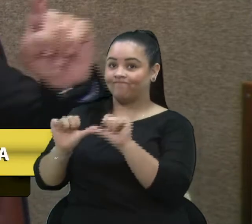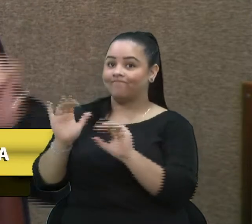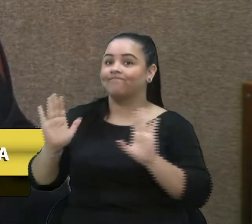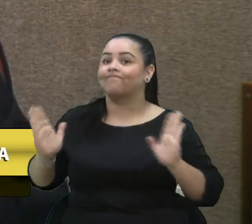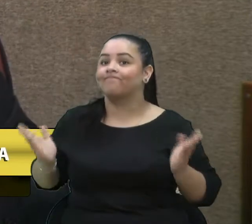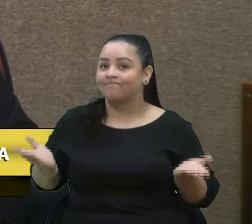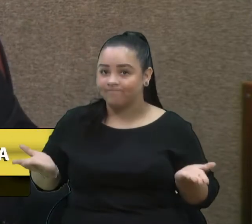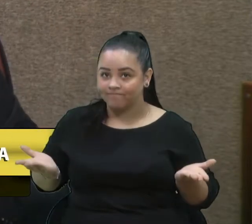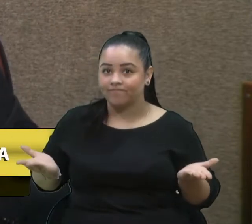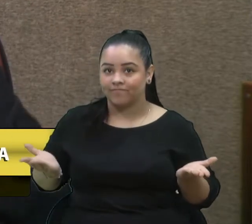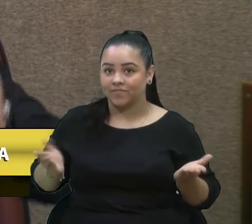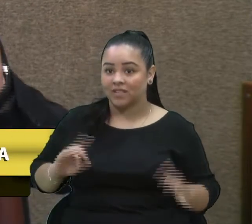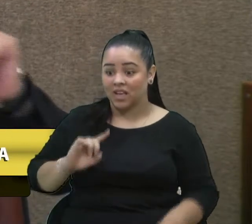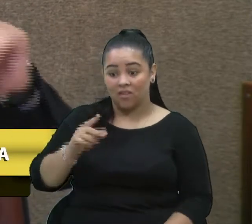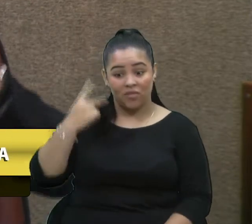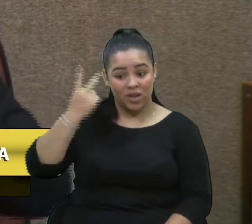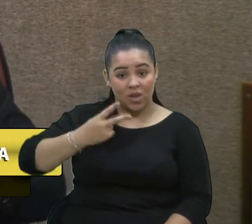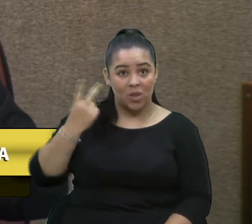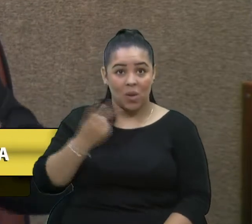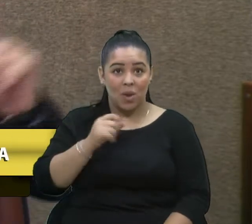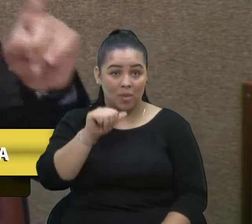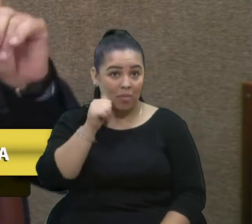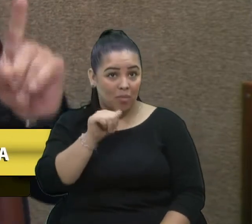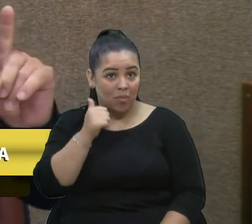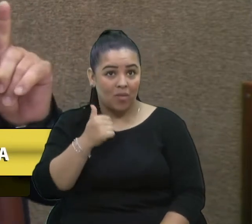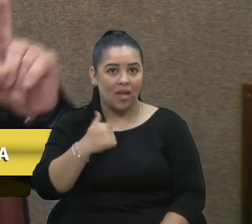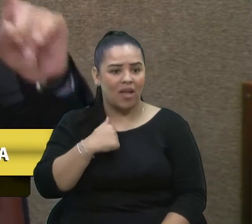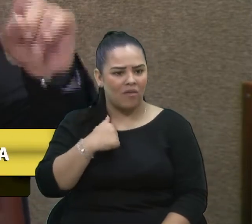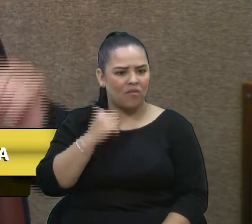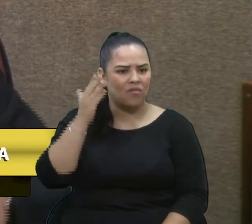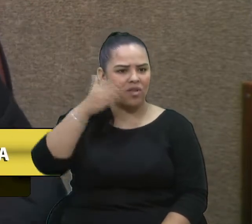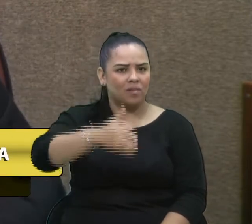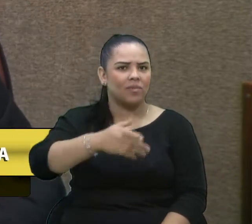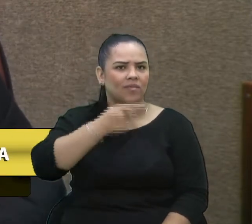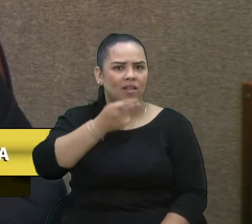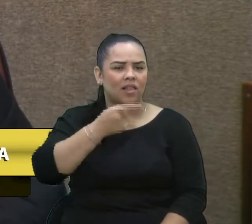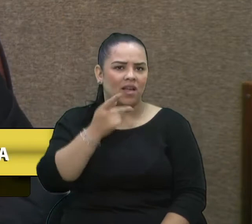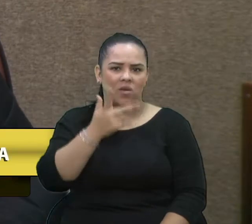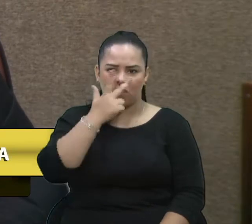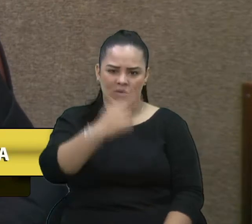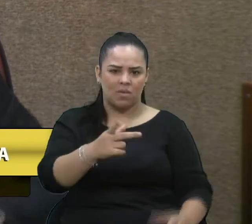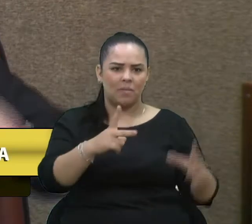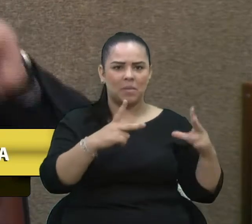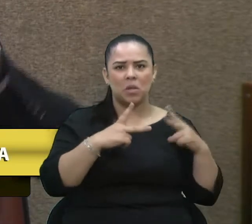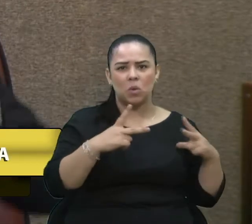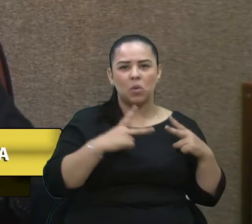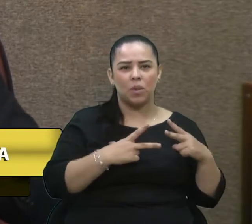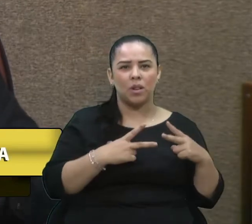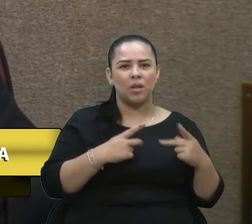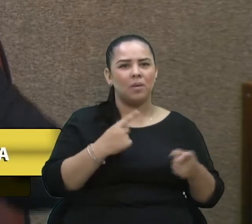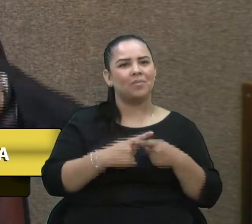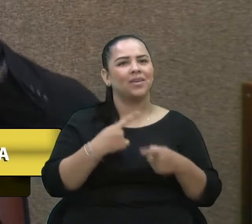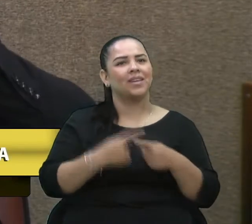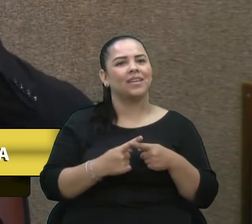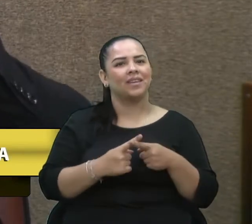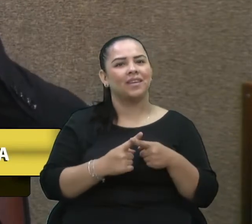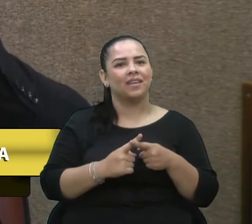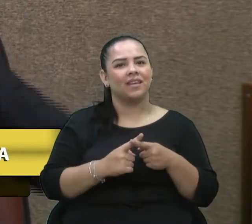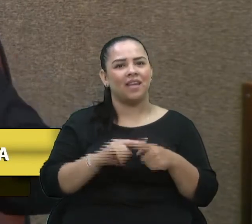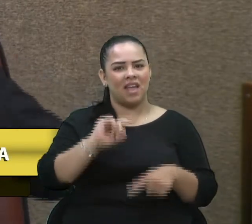vereador Marcon, vem a público também o seu discurso das privatizações. É o sinal que